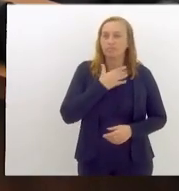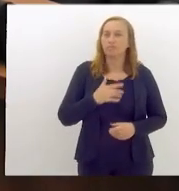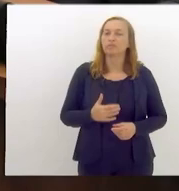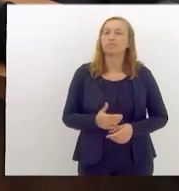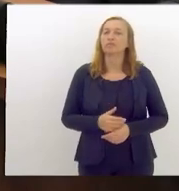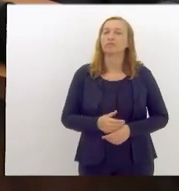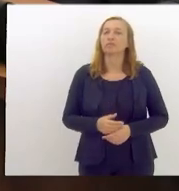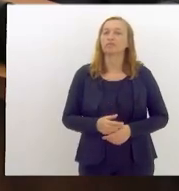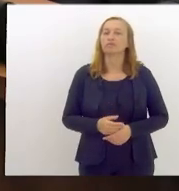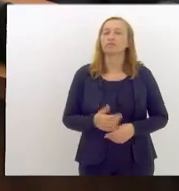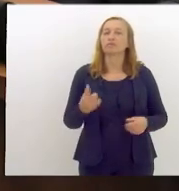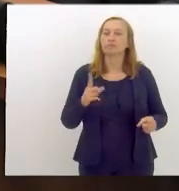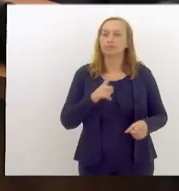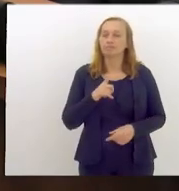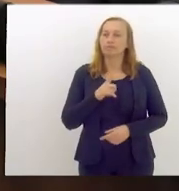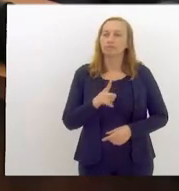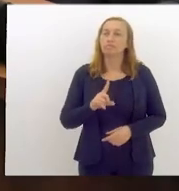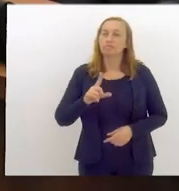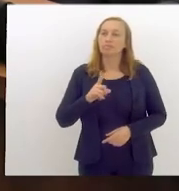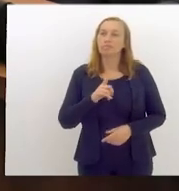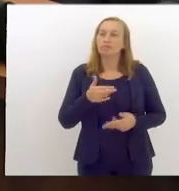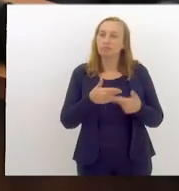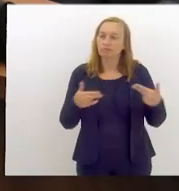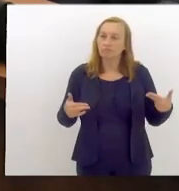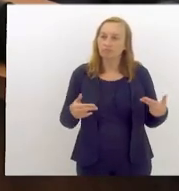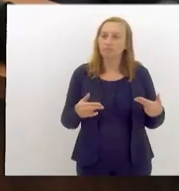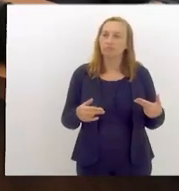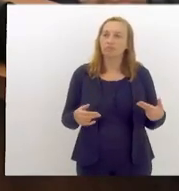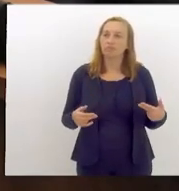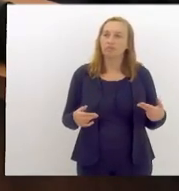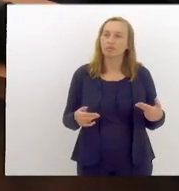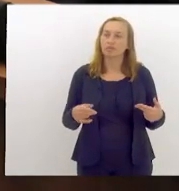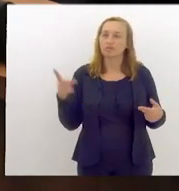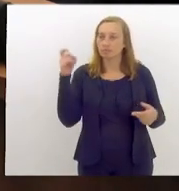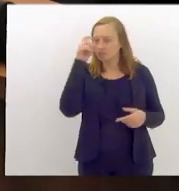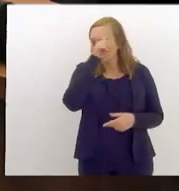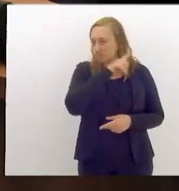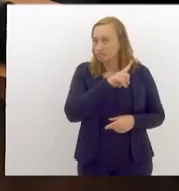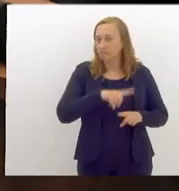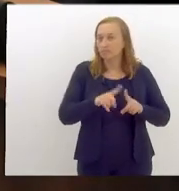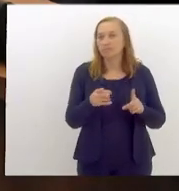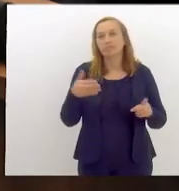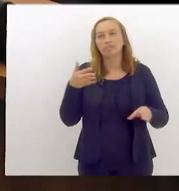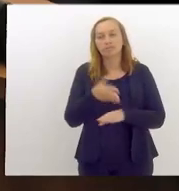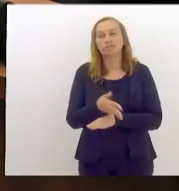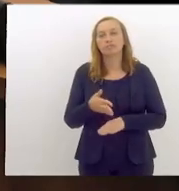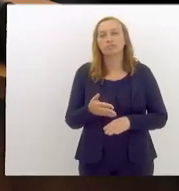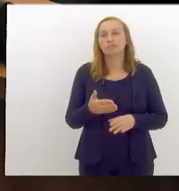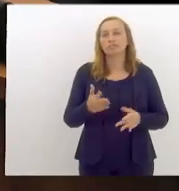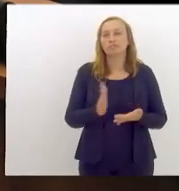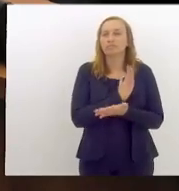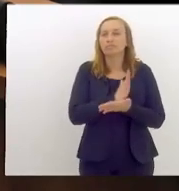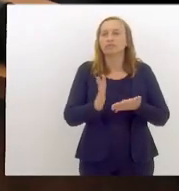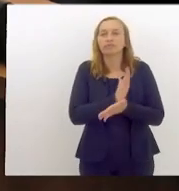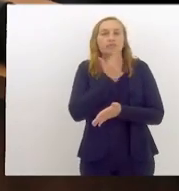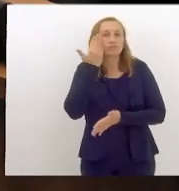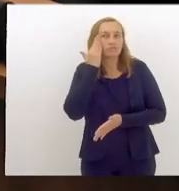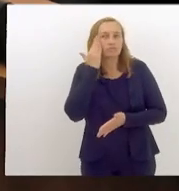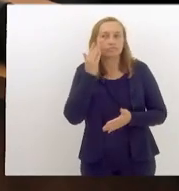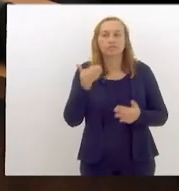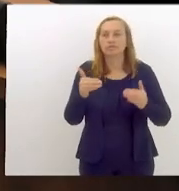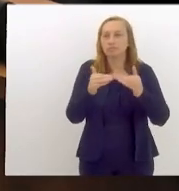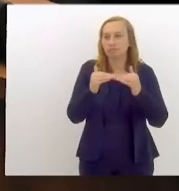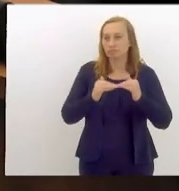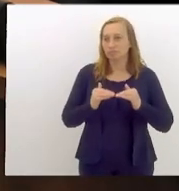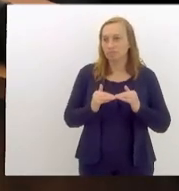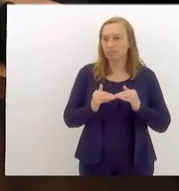que o estado se encontrava tivemos muitas divergências mas chegamos alguns entendimentos e alguns combinados